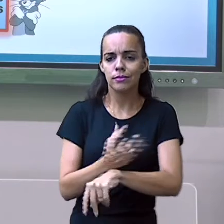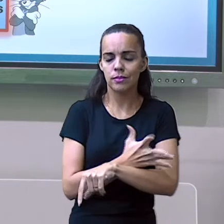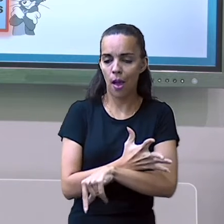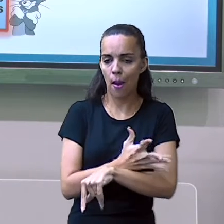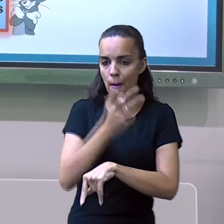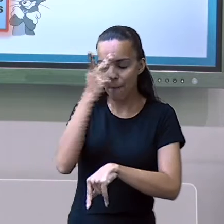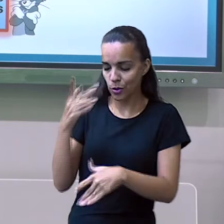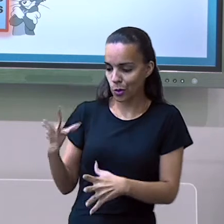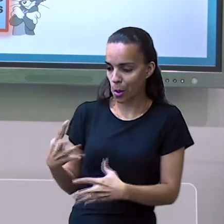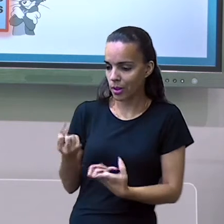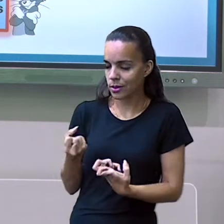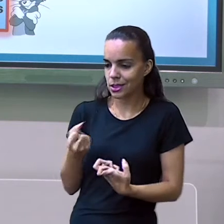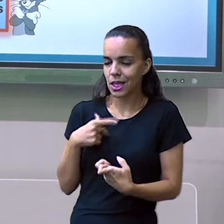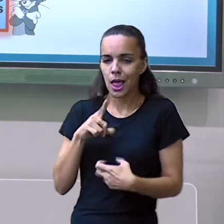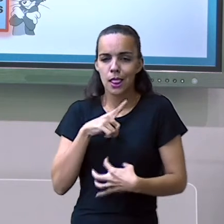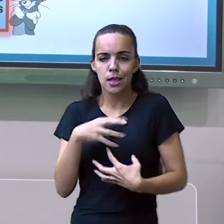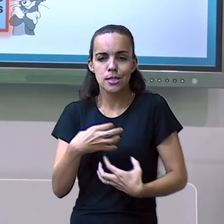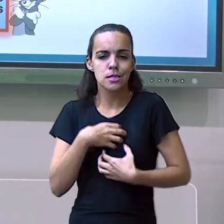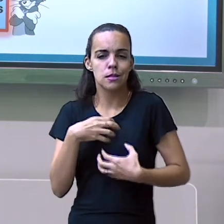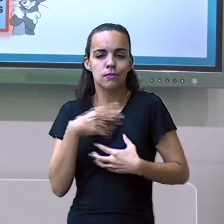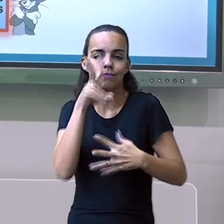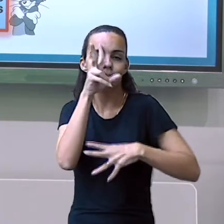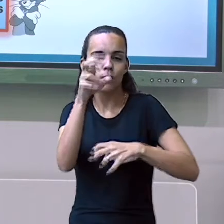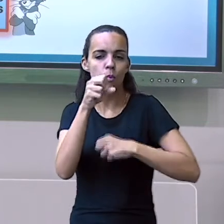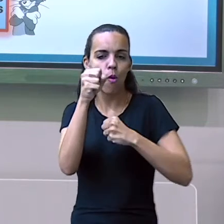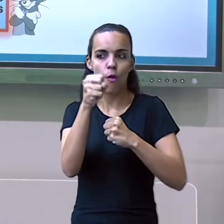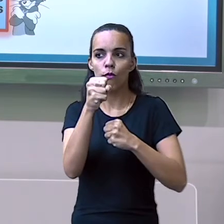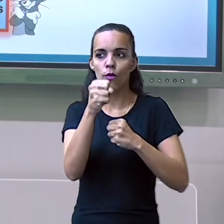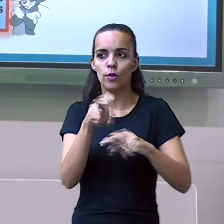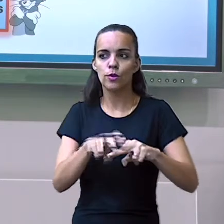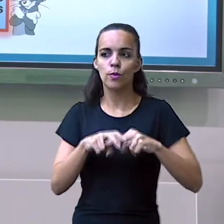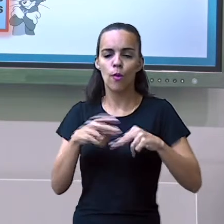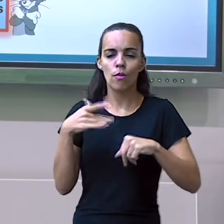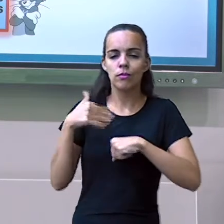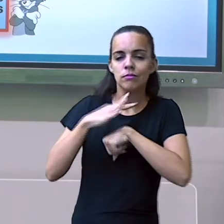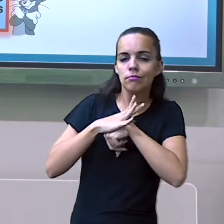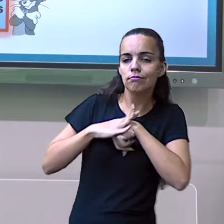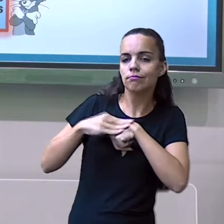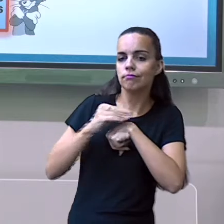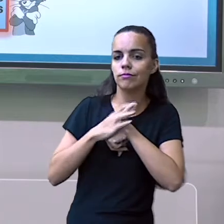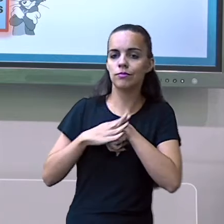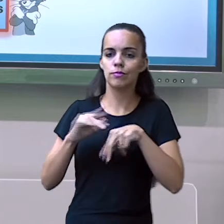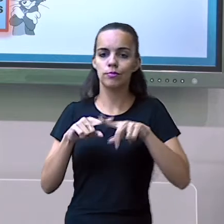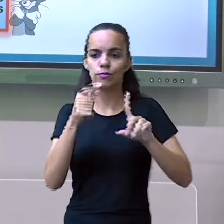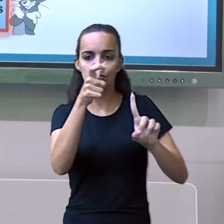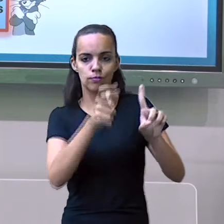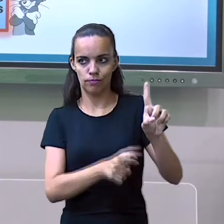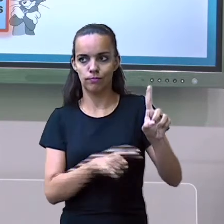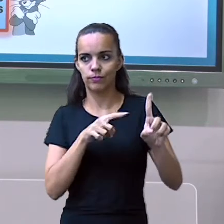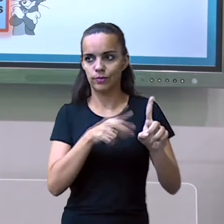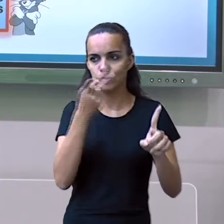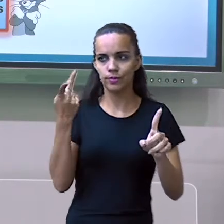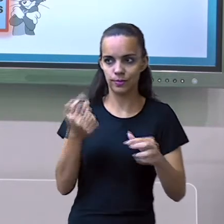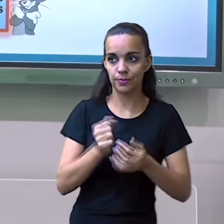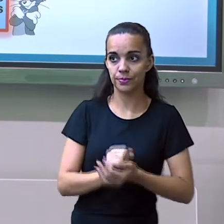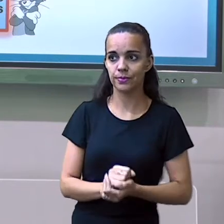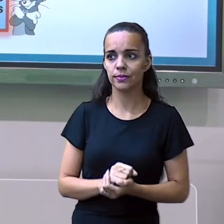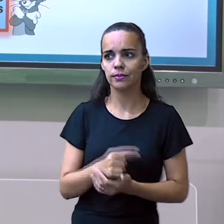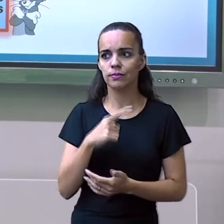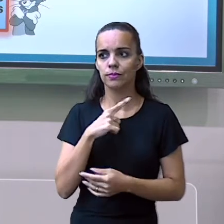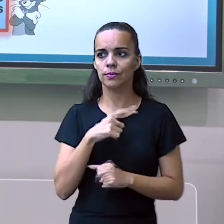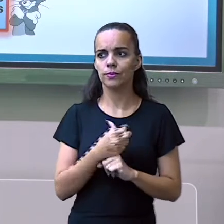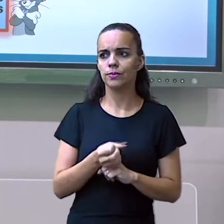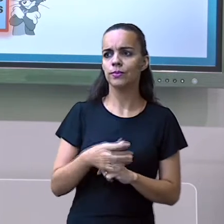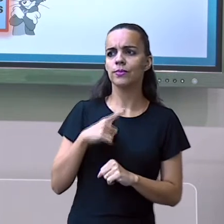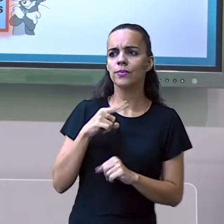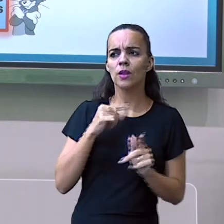emocional com essas doces criaturas. Para criar esses personagens, os roteiristas